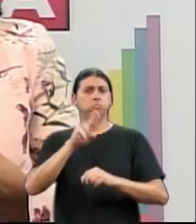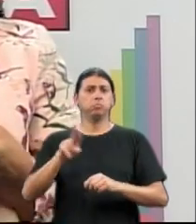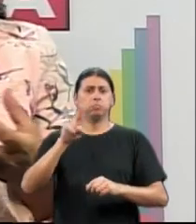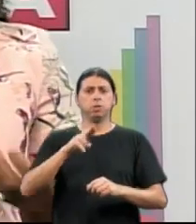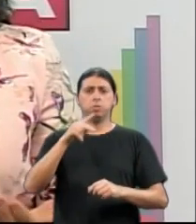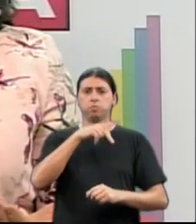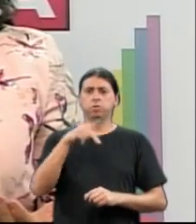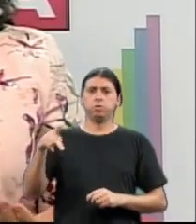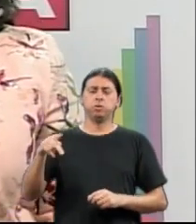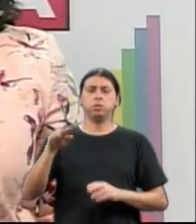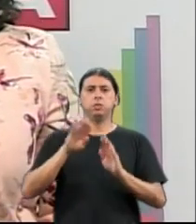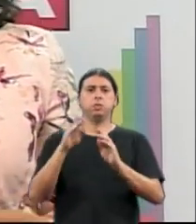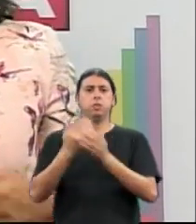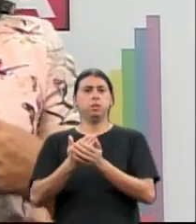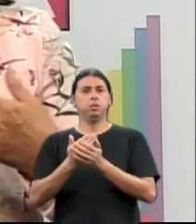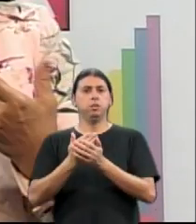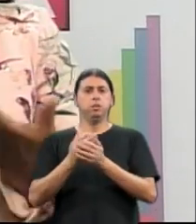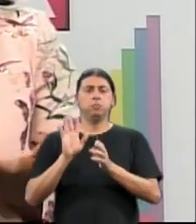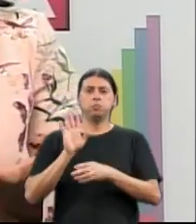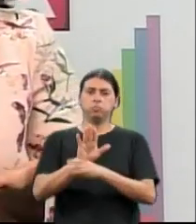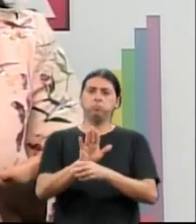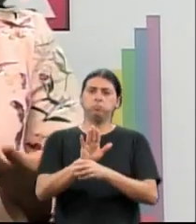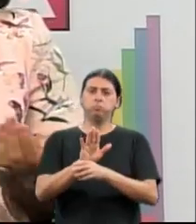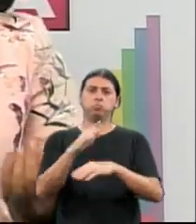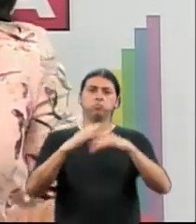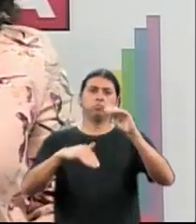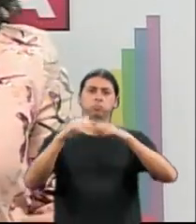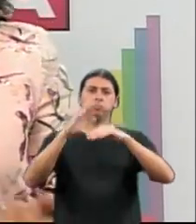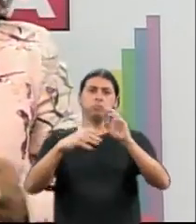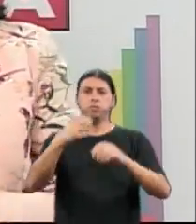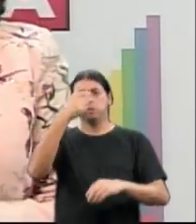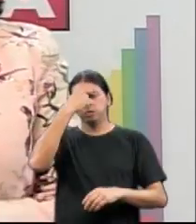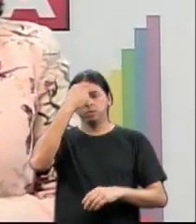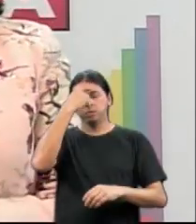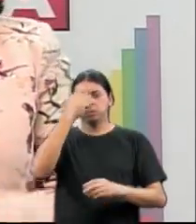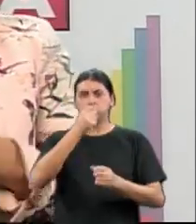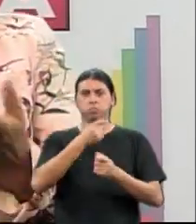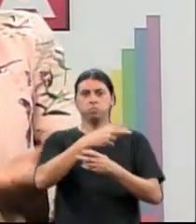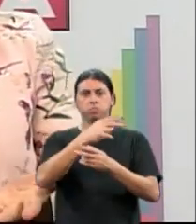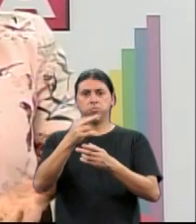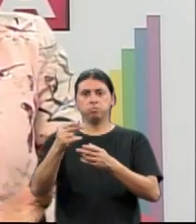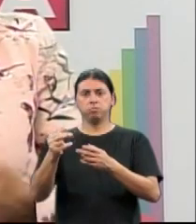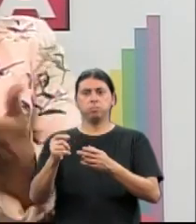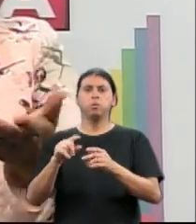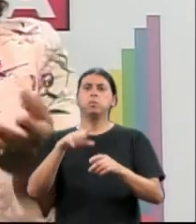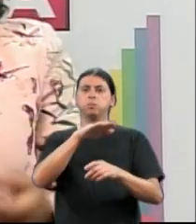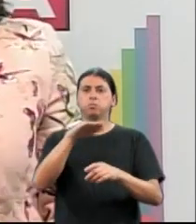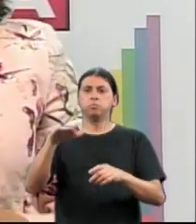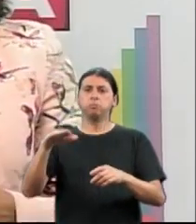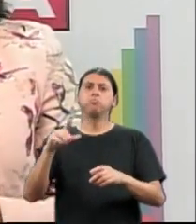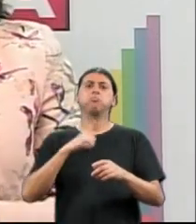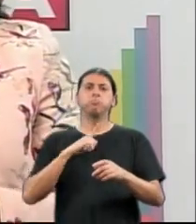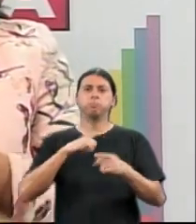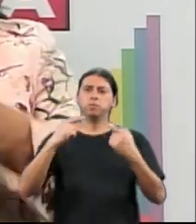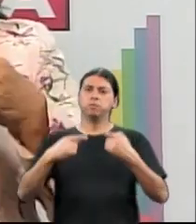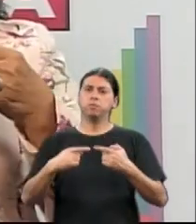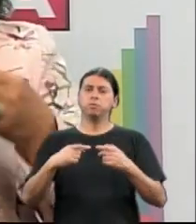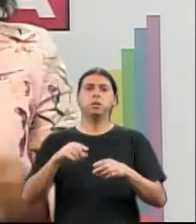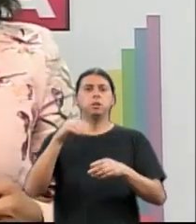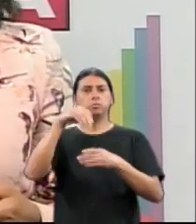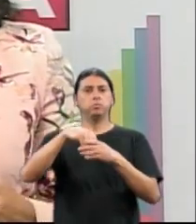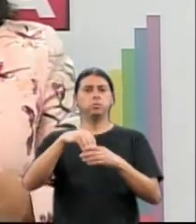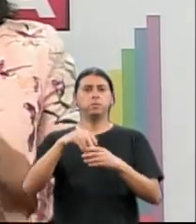utilizadas pelo professor em sala de aula para auxiliar na construção do conhecimento. O desafio é adaptá-las à realidade